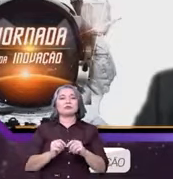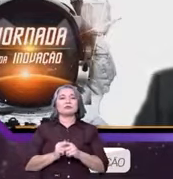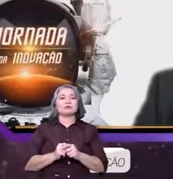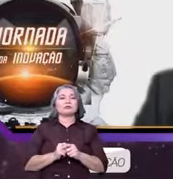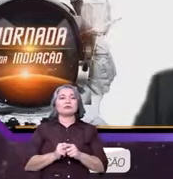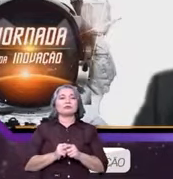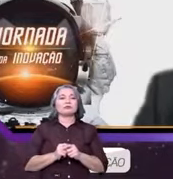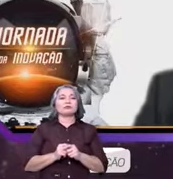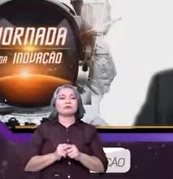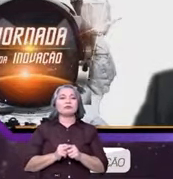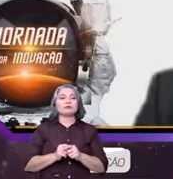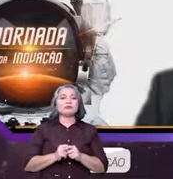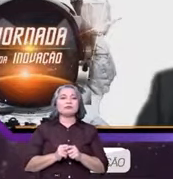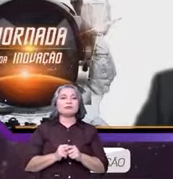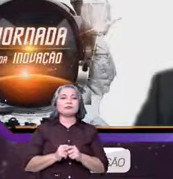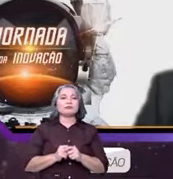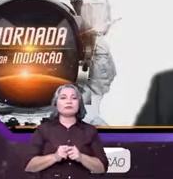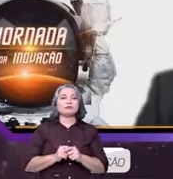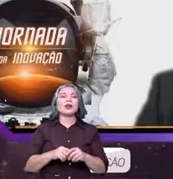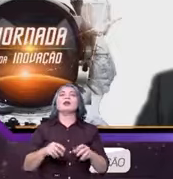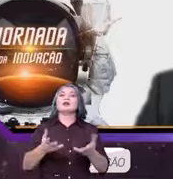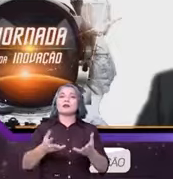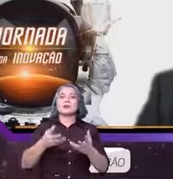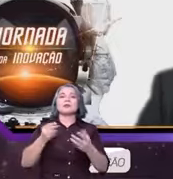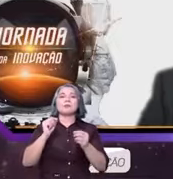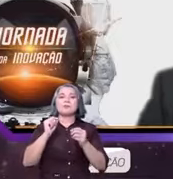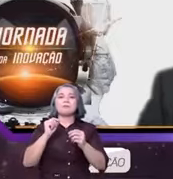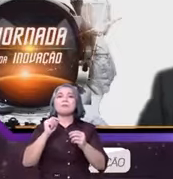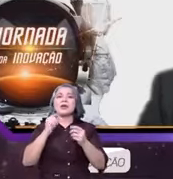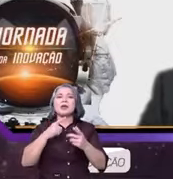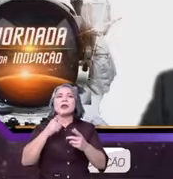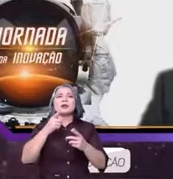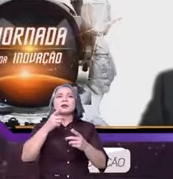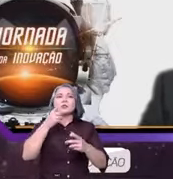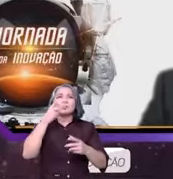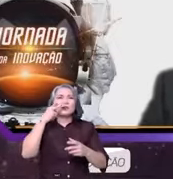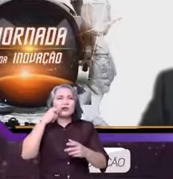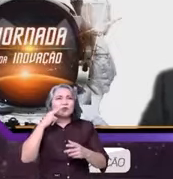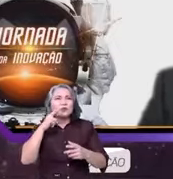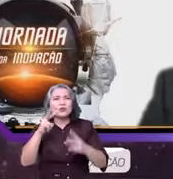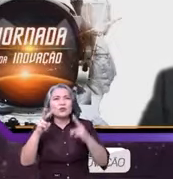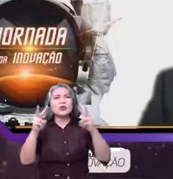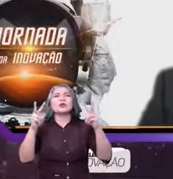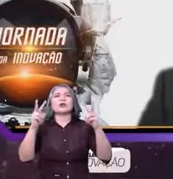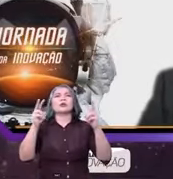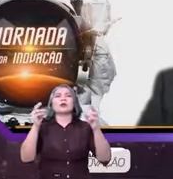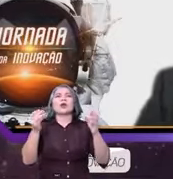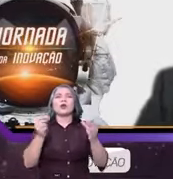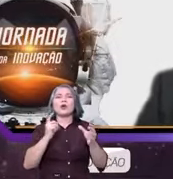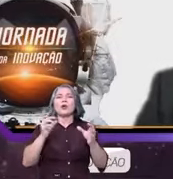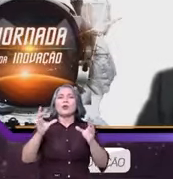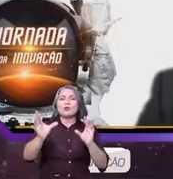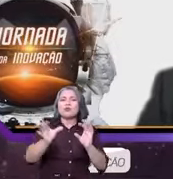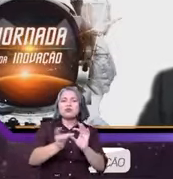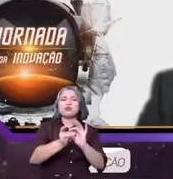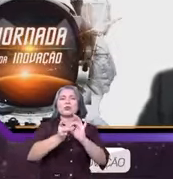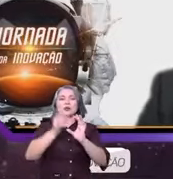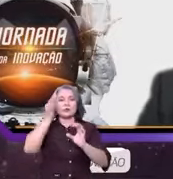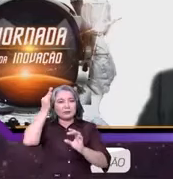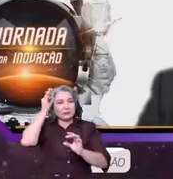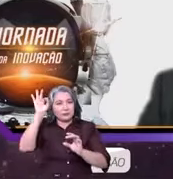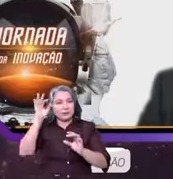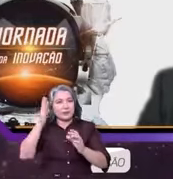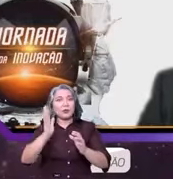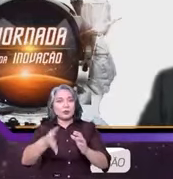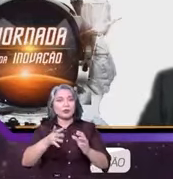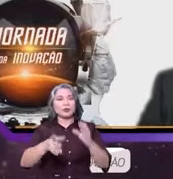Então, essa mesma visão eu estou trazendo para uma visão de ágil. Conforme o doutor João